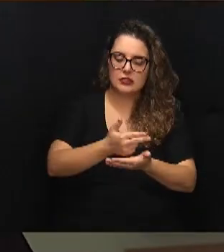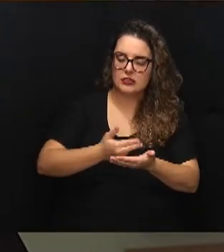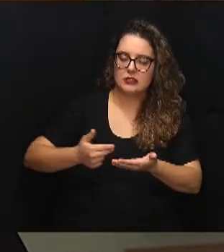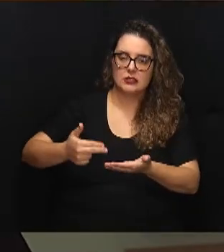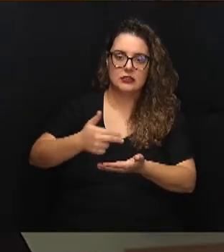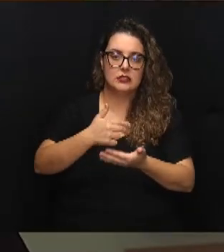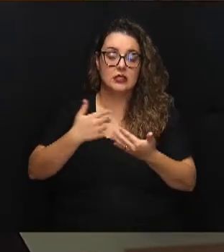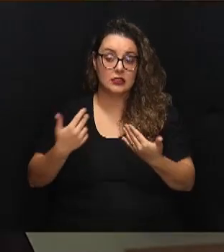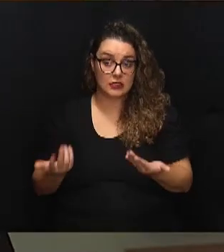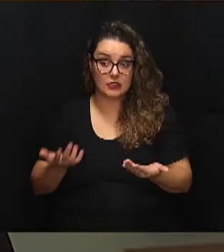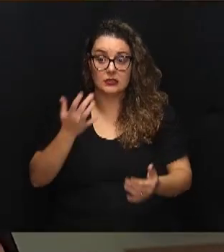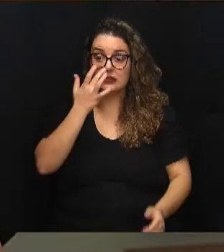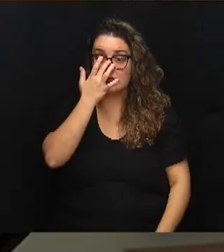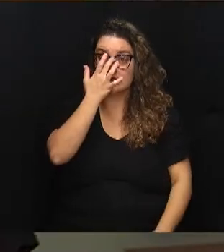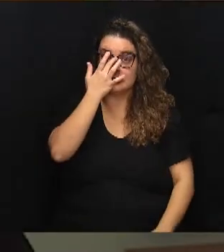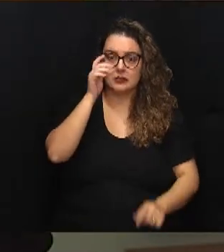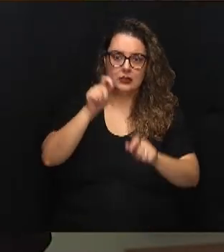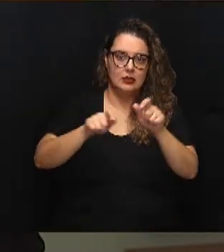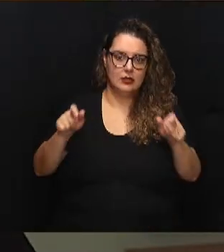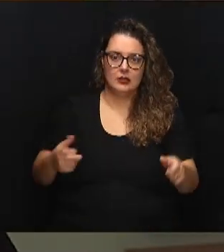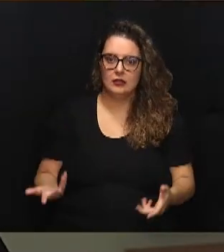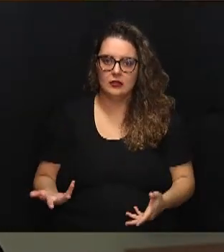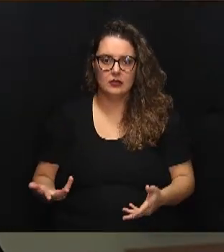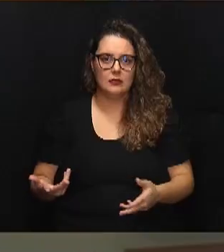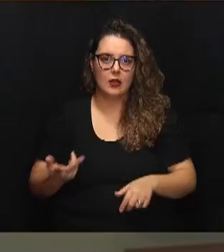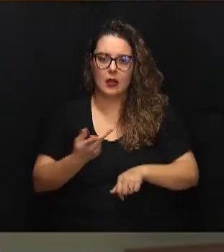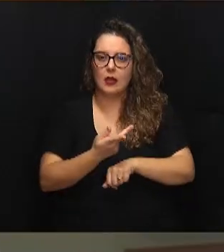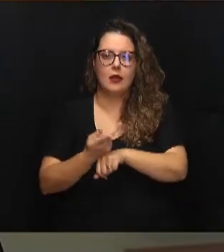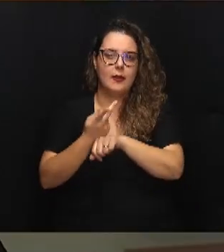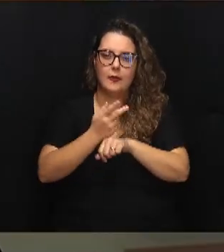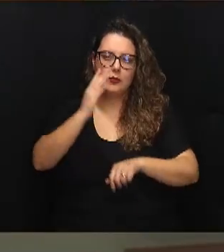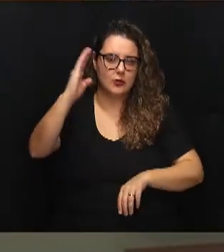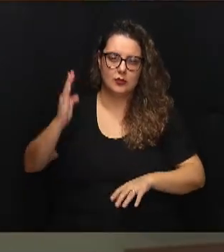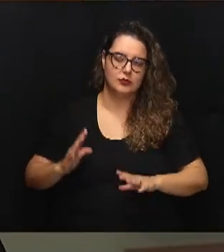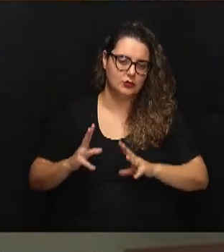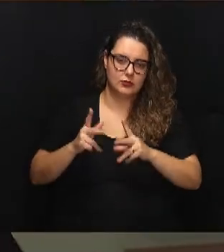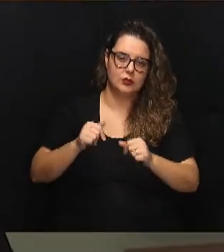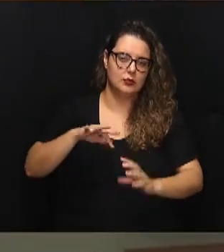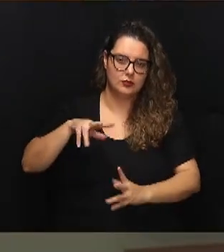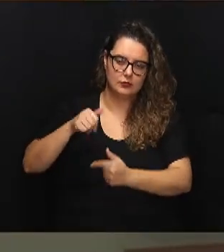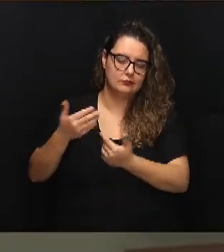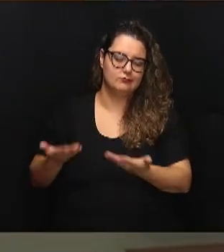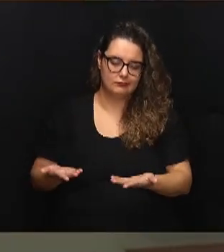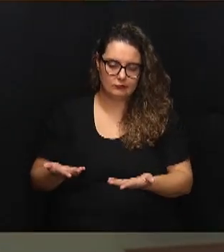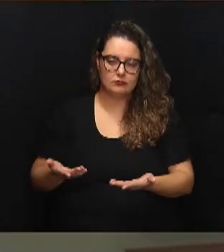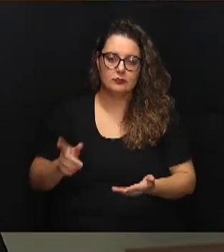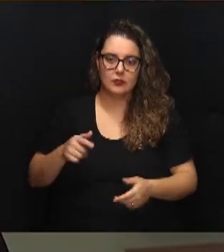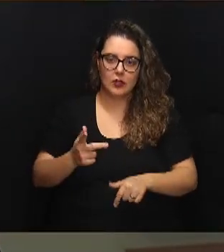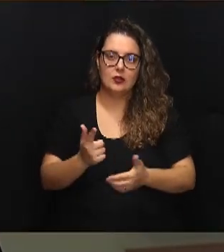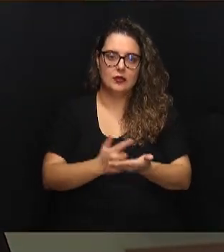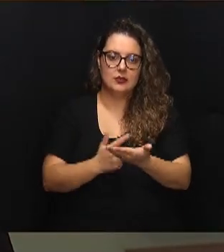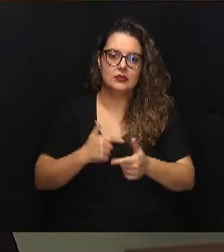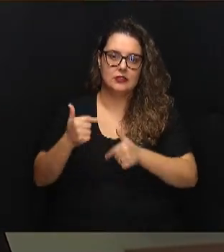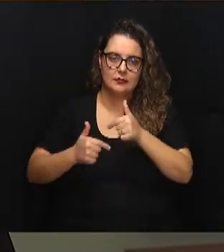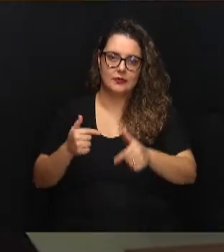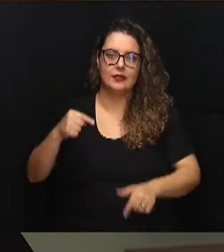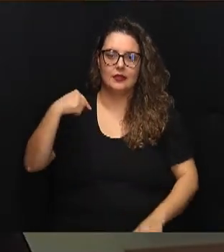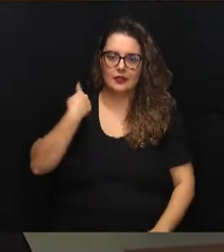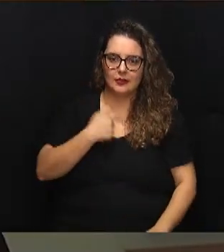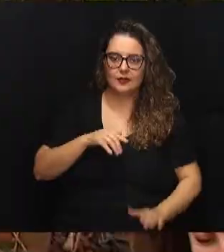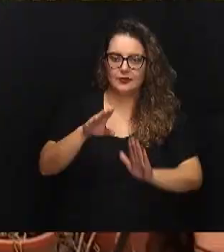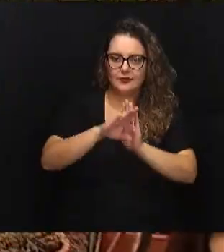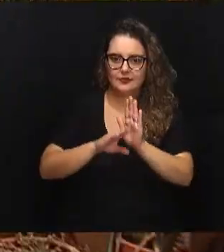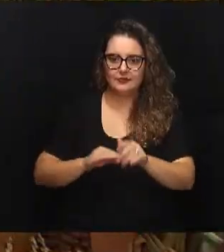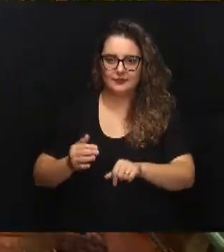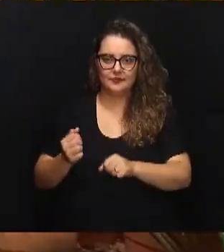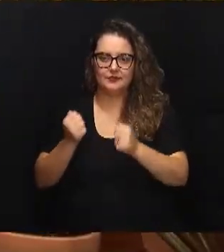né? Pessoas premiadíssimas pelo Brasil afora, pelo mundo afora. Então são esses livros que a gente trabalha aqui na nossa programação de